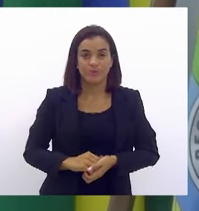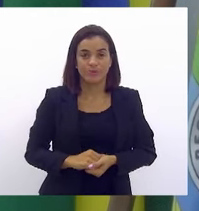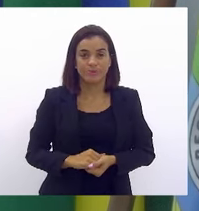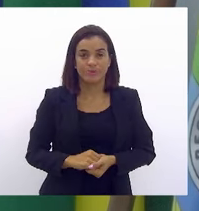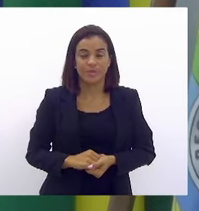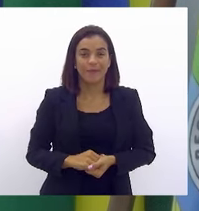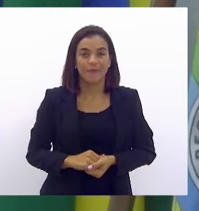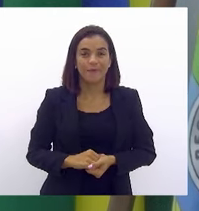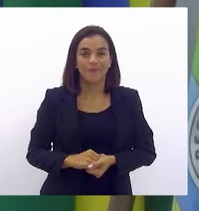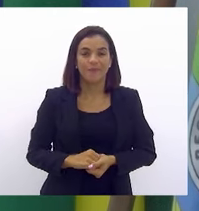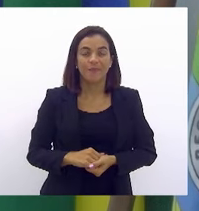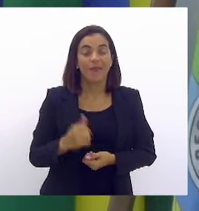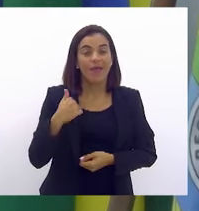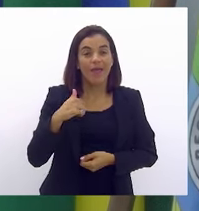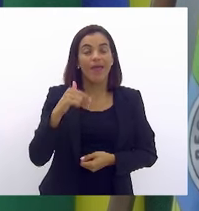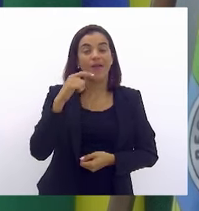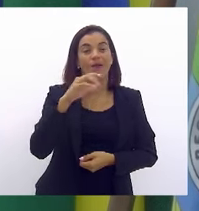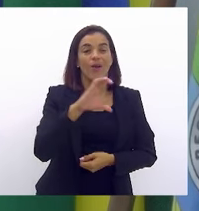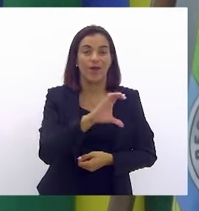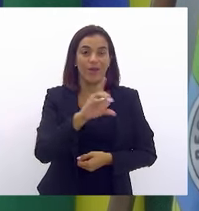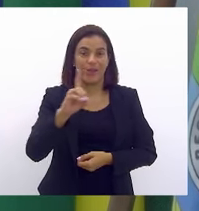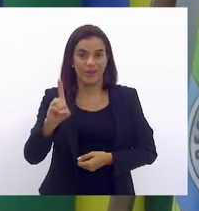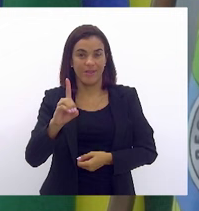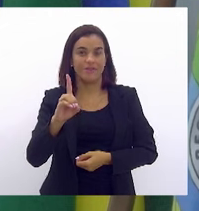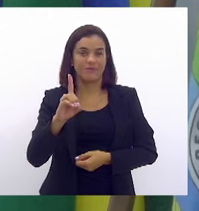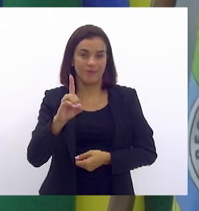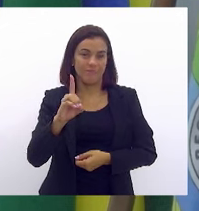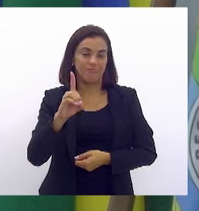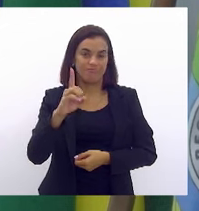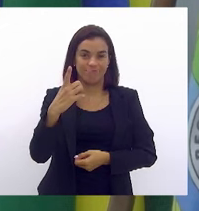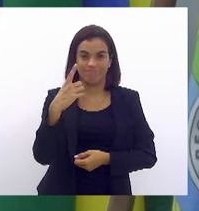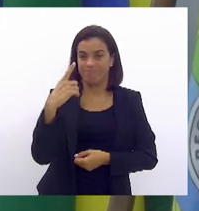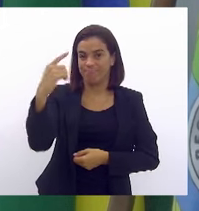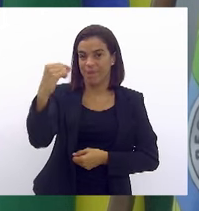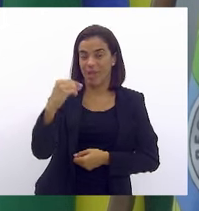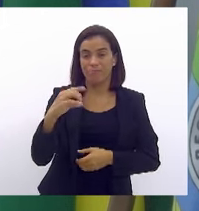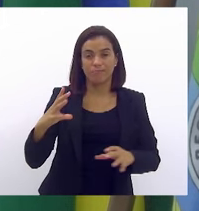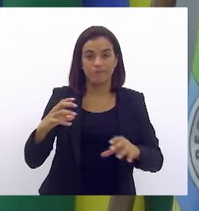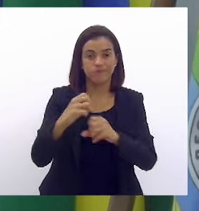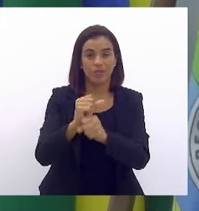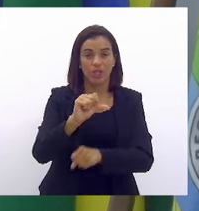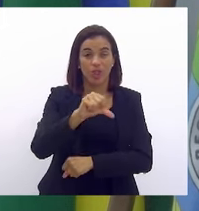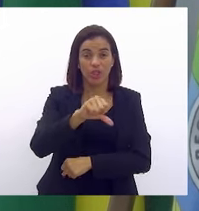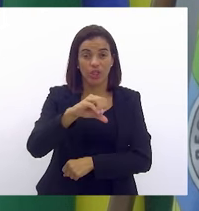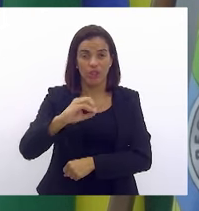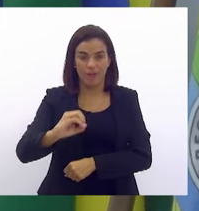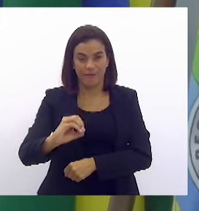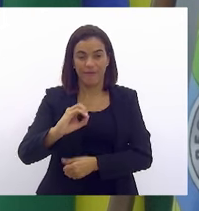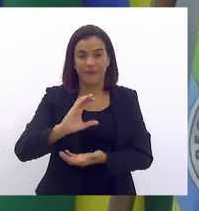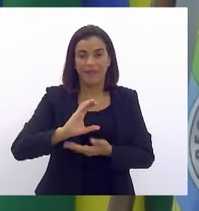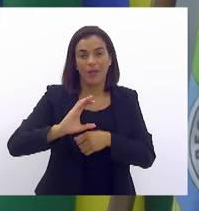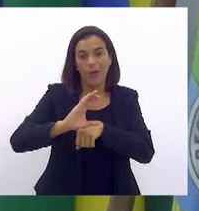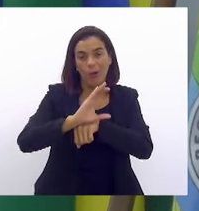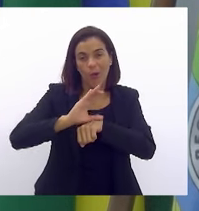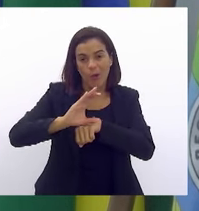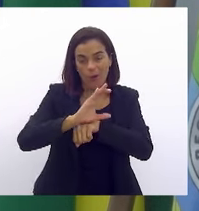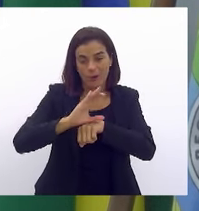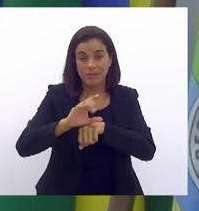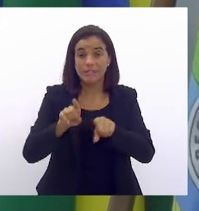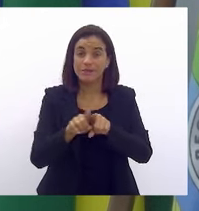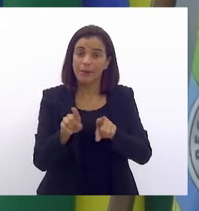é uma coordenação eleita pelo plenário, somos 90 conselheiros, e também coordeno a